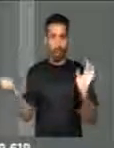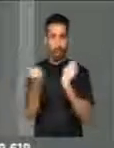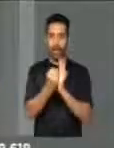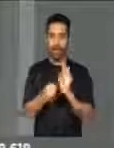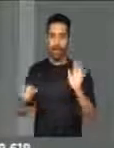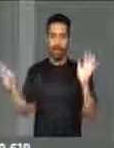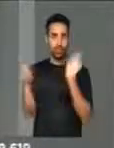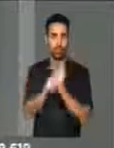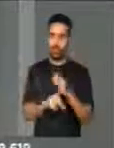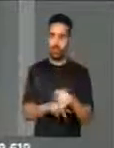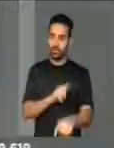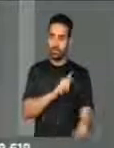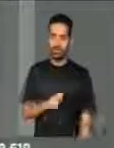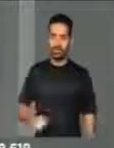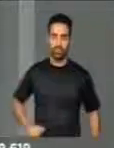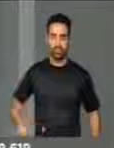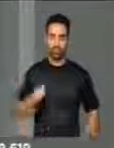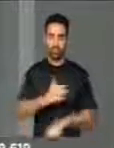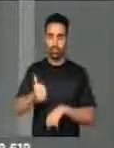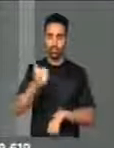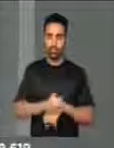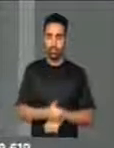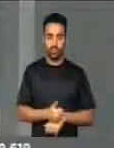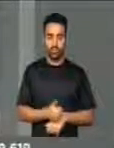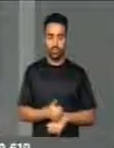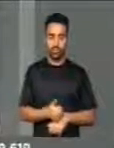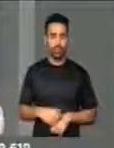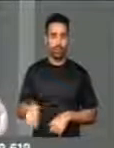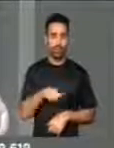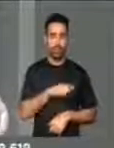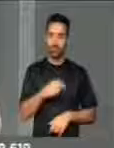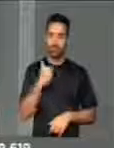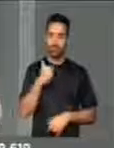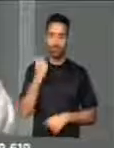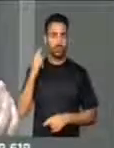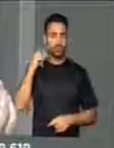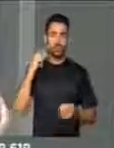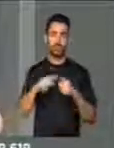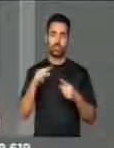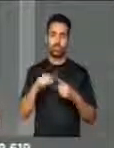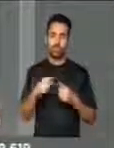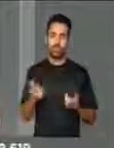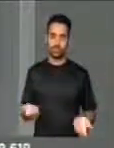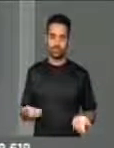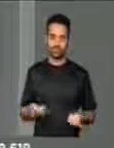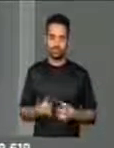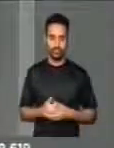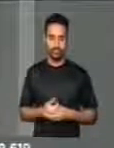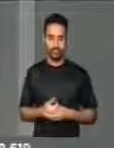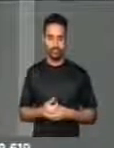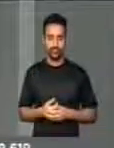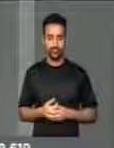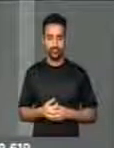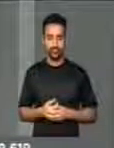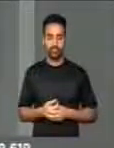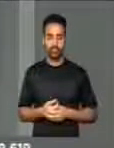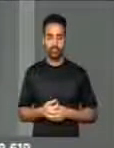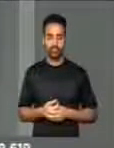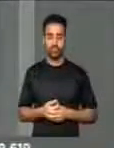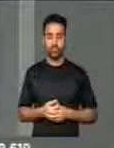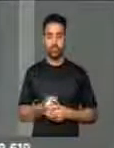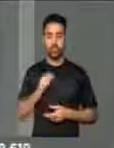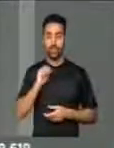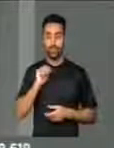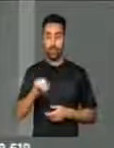aí do governo golpista. Nós não podemos concordar com isso, obviamente. Quando a população